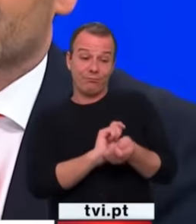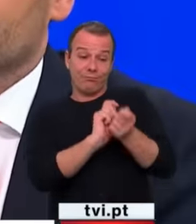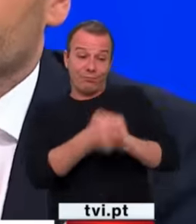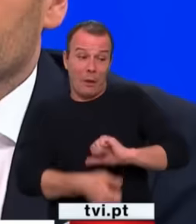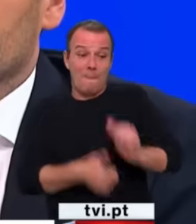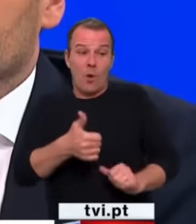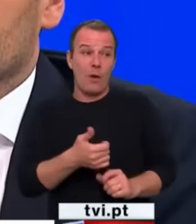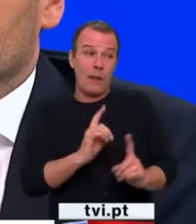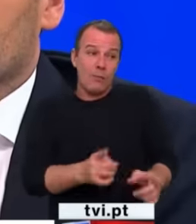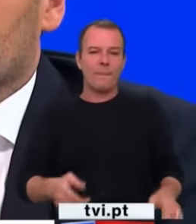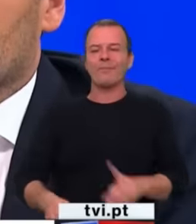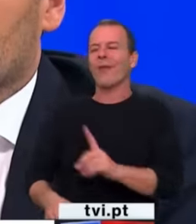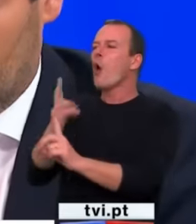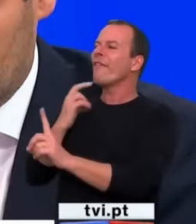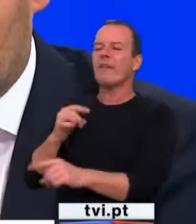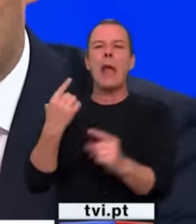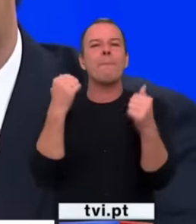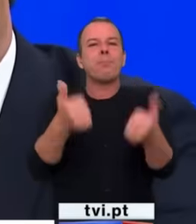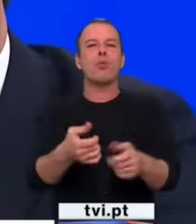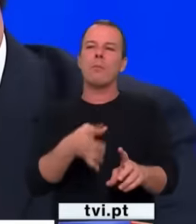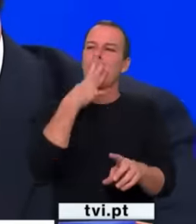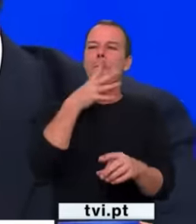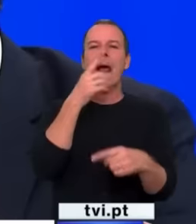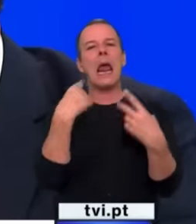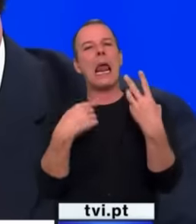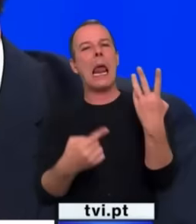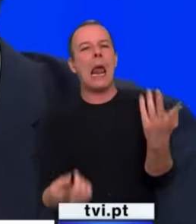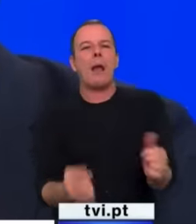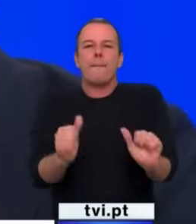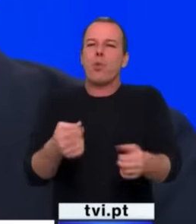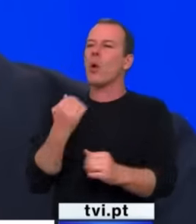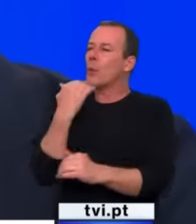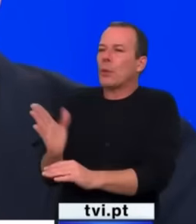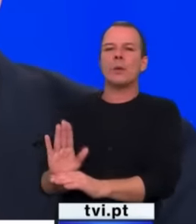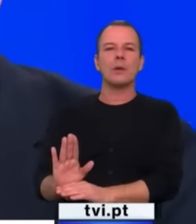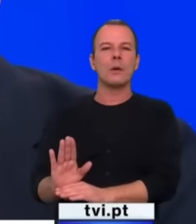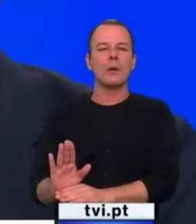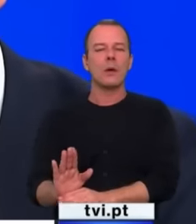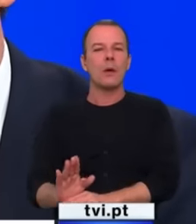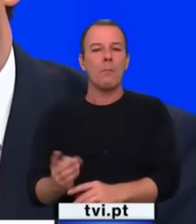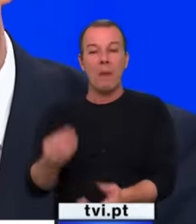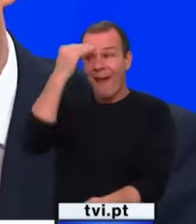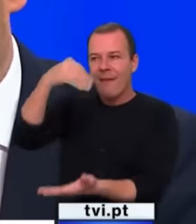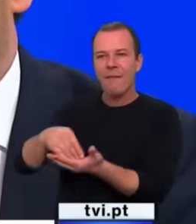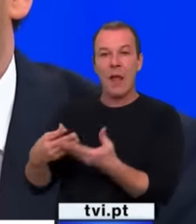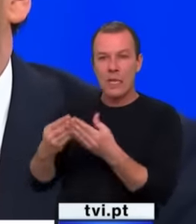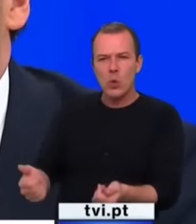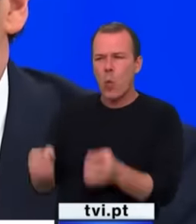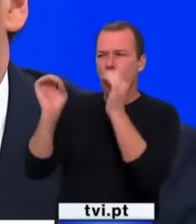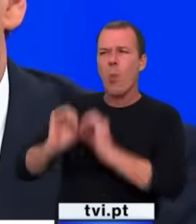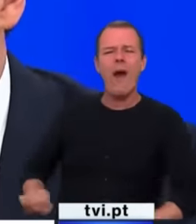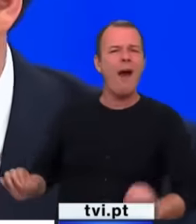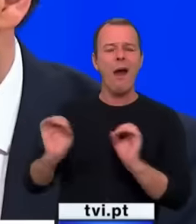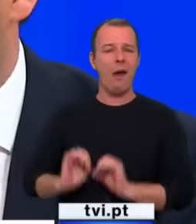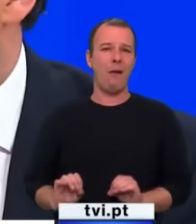Ventura é bom na conversa, a fazer de conta que tem soluções, mas não tem, não inventou nada, não trouxe nada de novo, não tem solução. Eu peço imensa desculpa. Tem discurso,